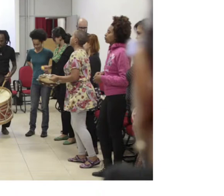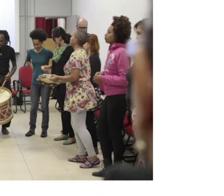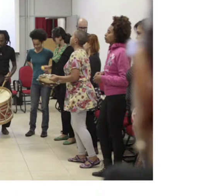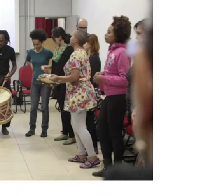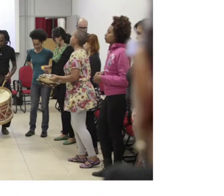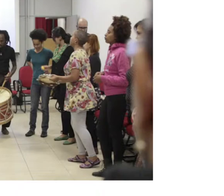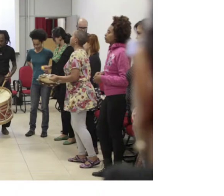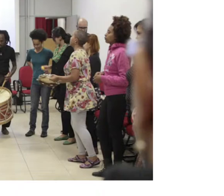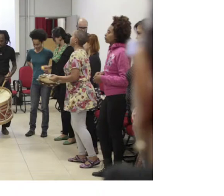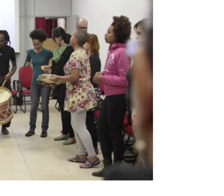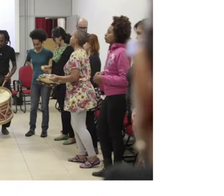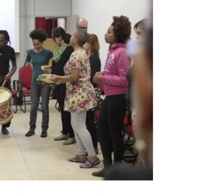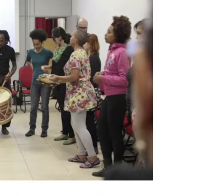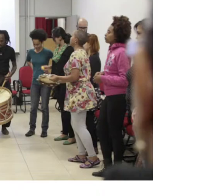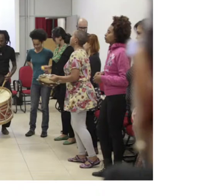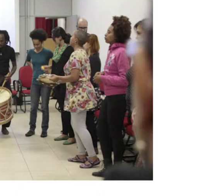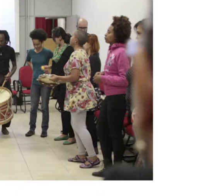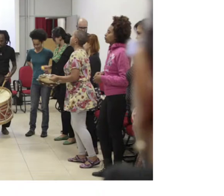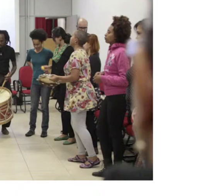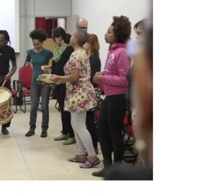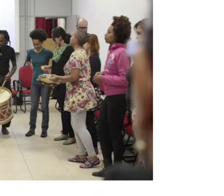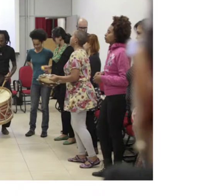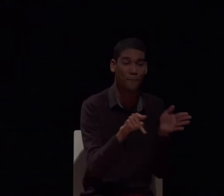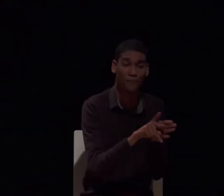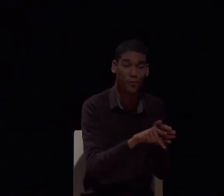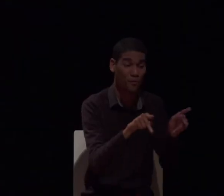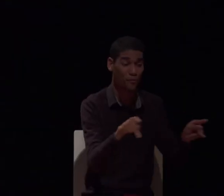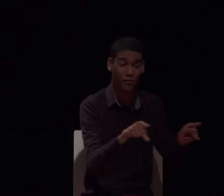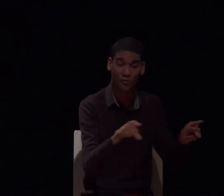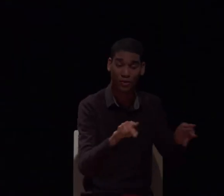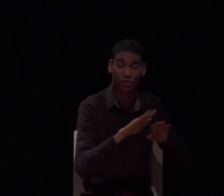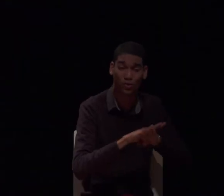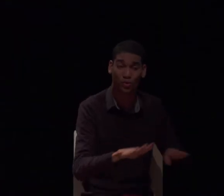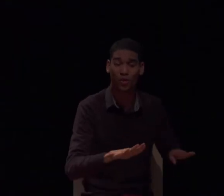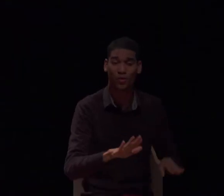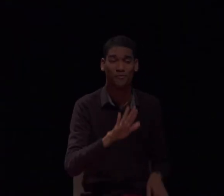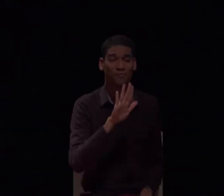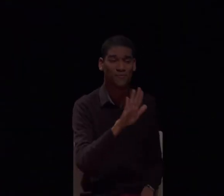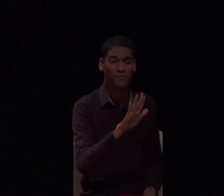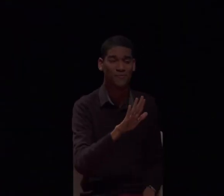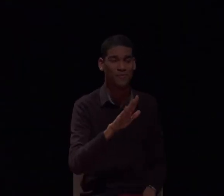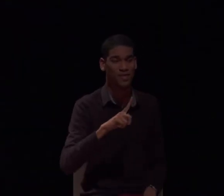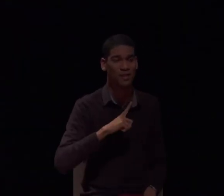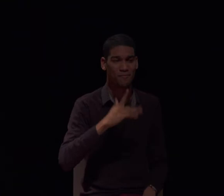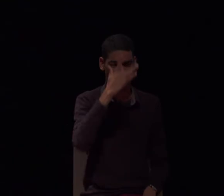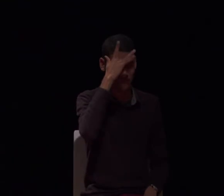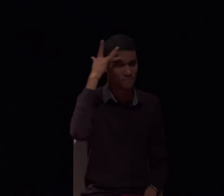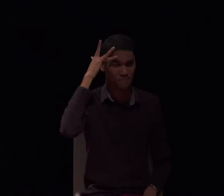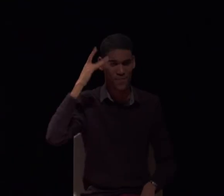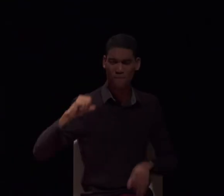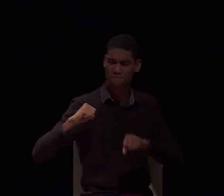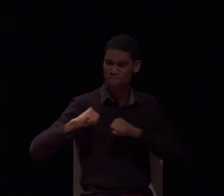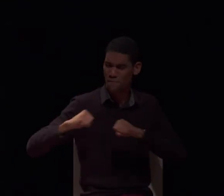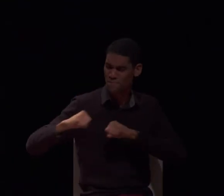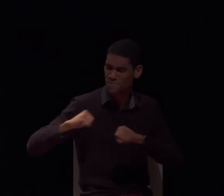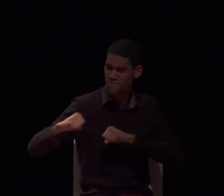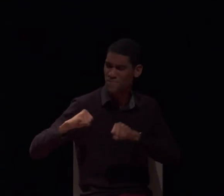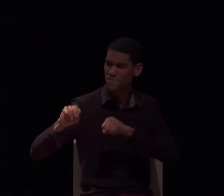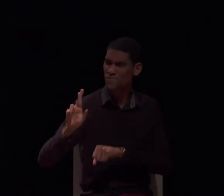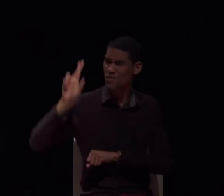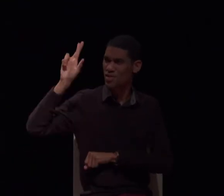uma um número de vagas dedicadas aos professores mas a gente chamou também é militantes do movimento social